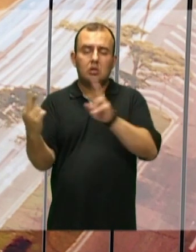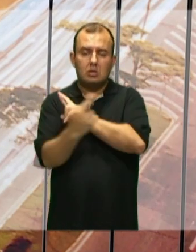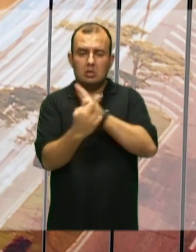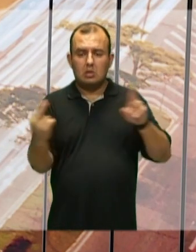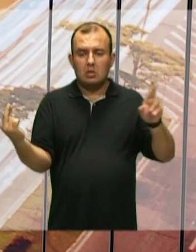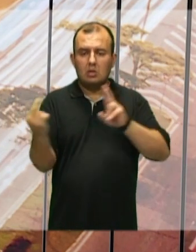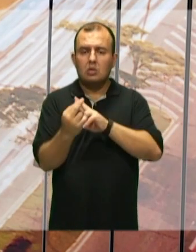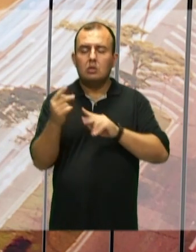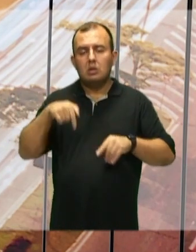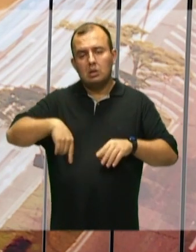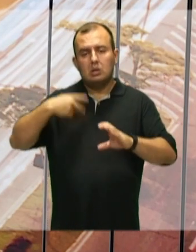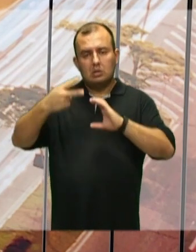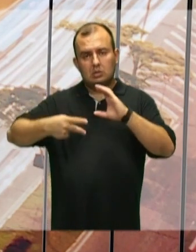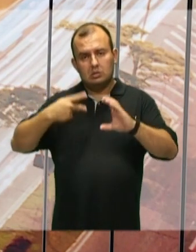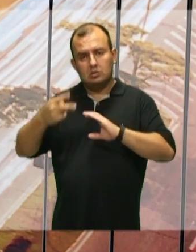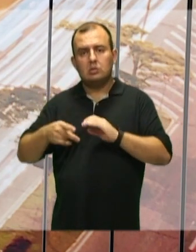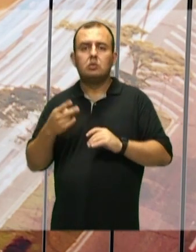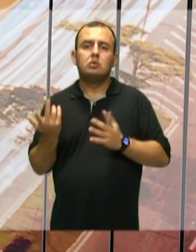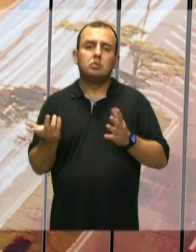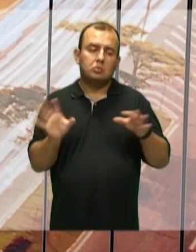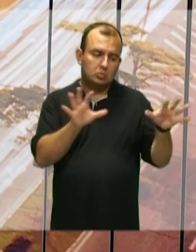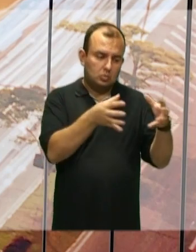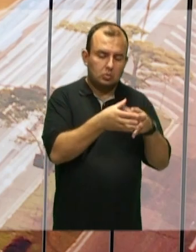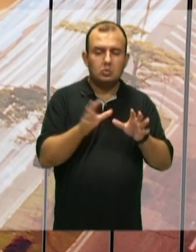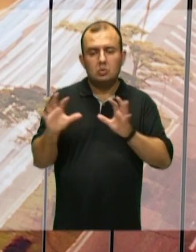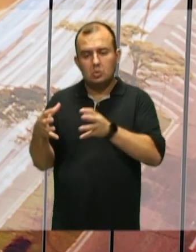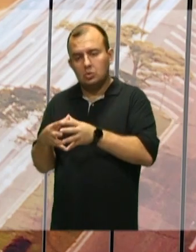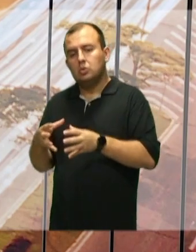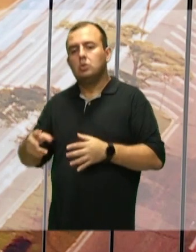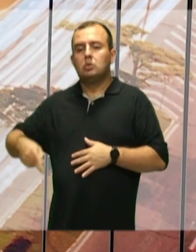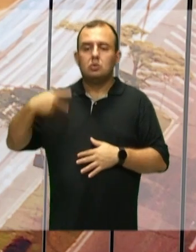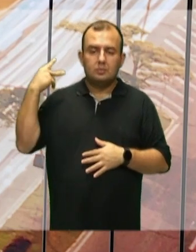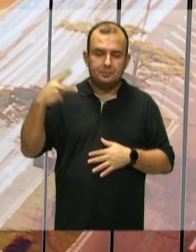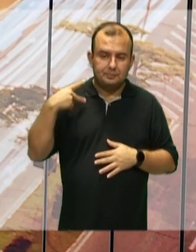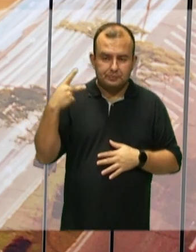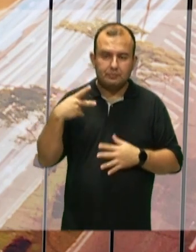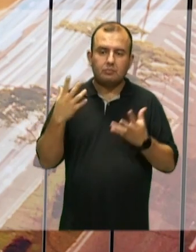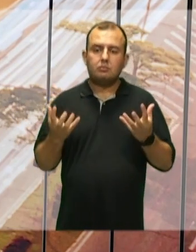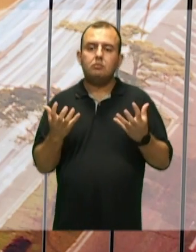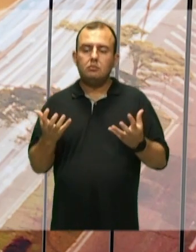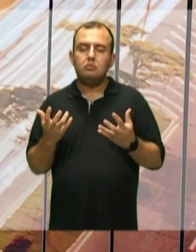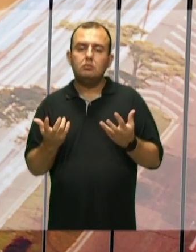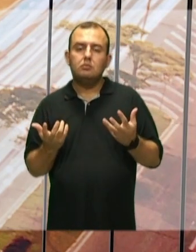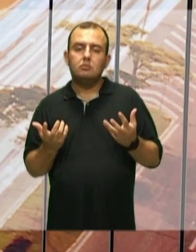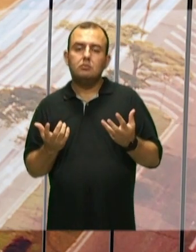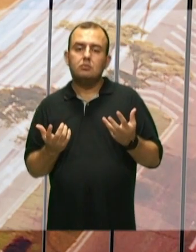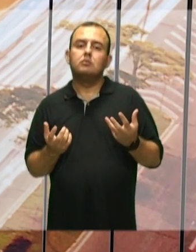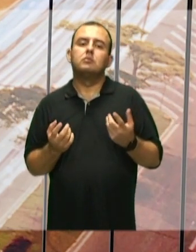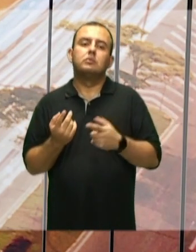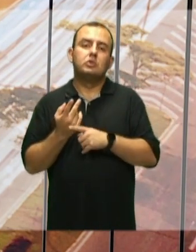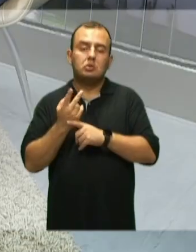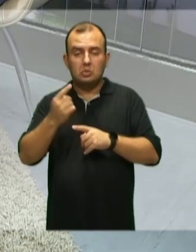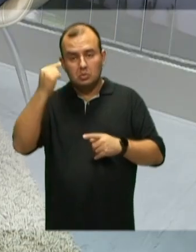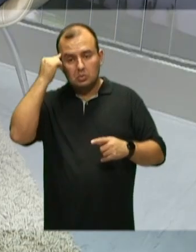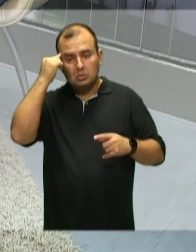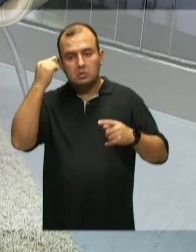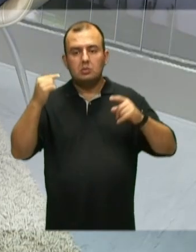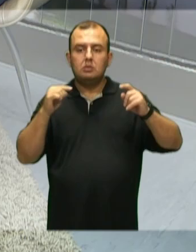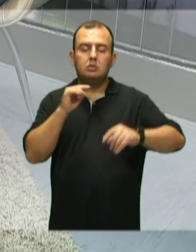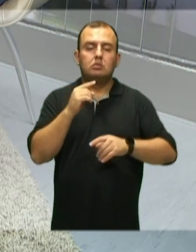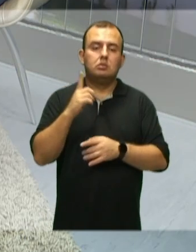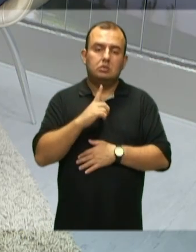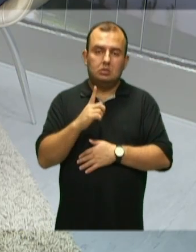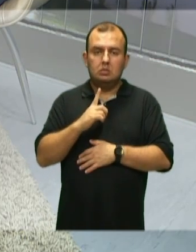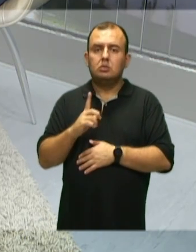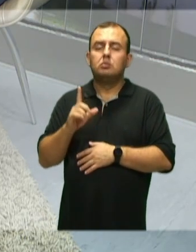aqui na câmara de vereadores por cada grupo cada Vereador querer buscar a o seu ponto de vista para poder